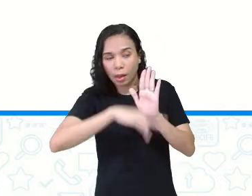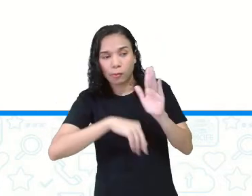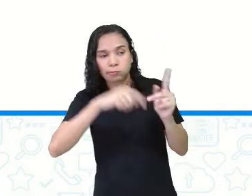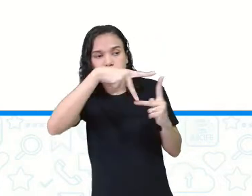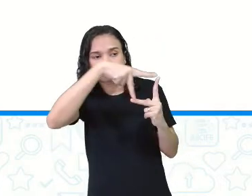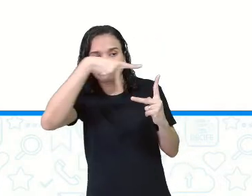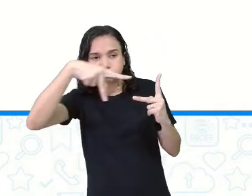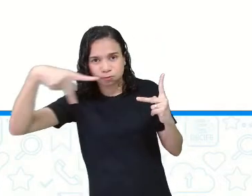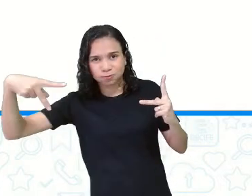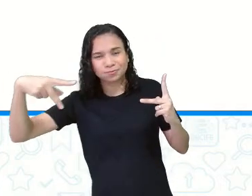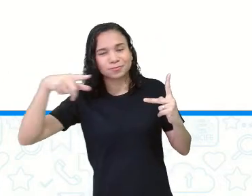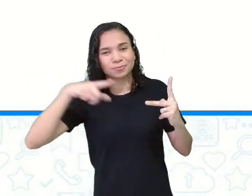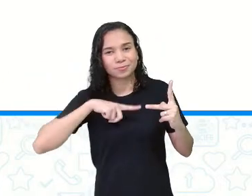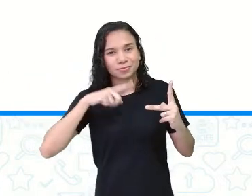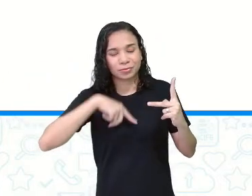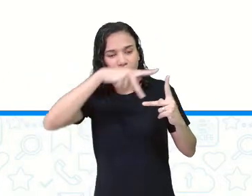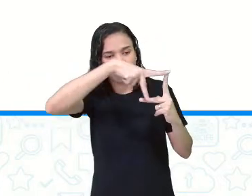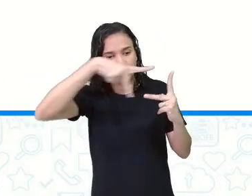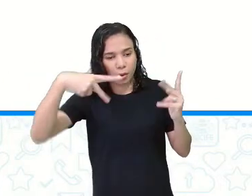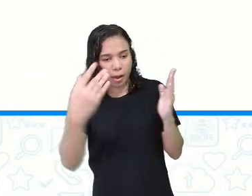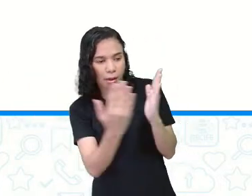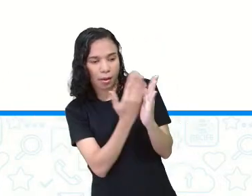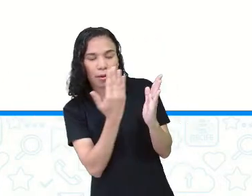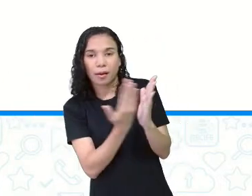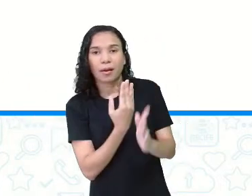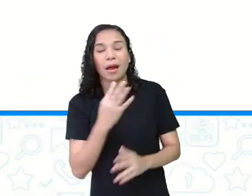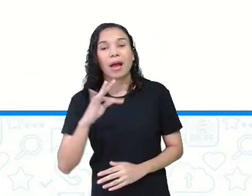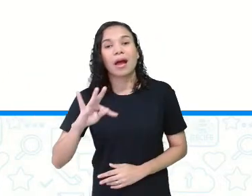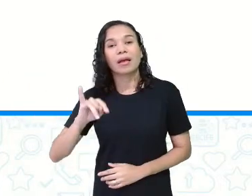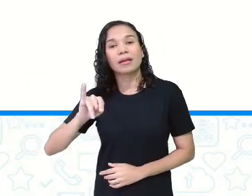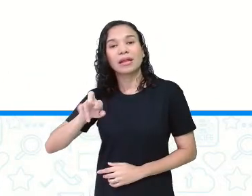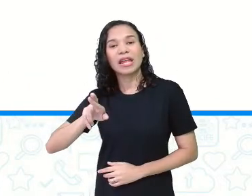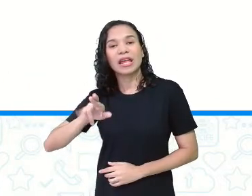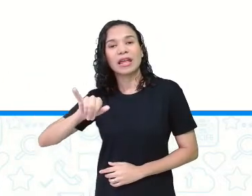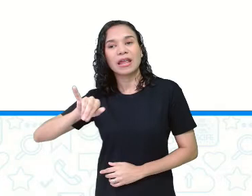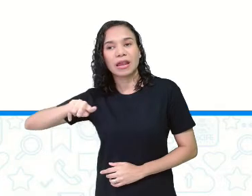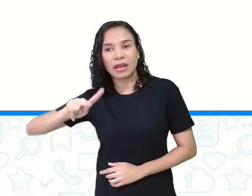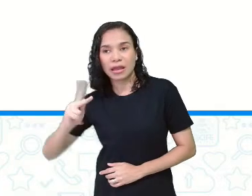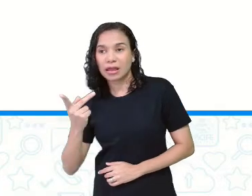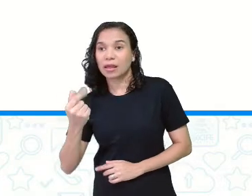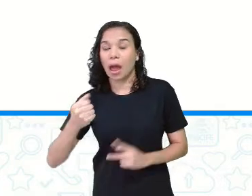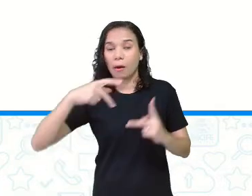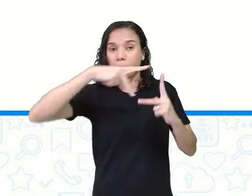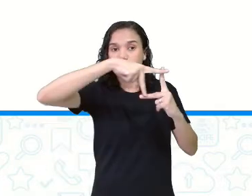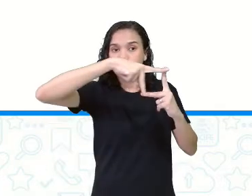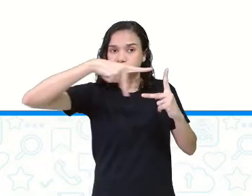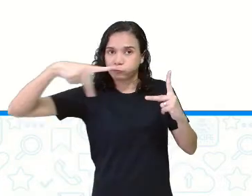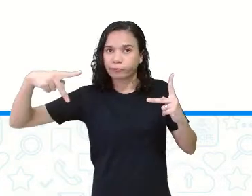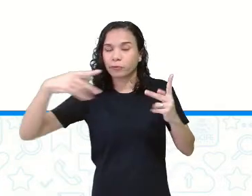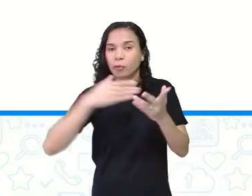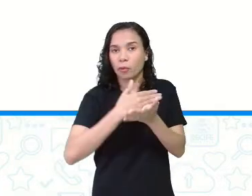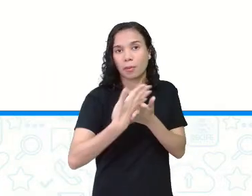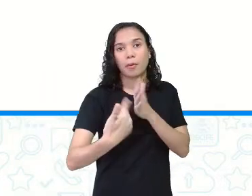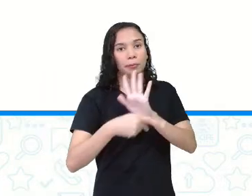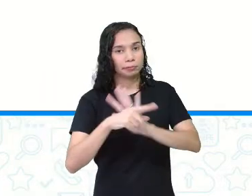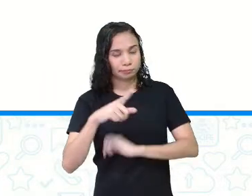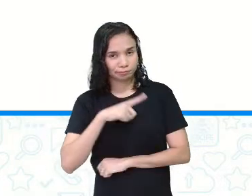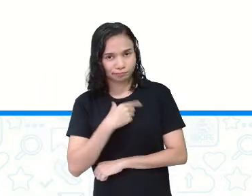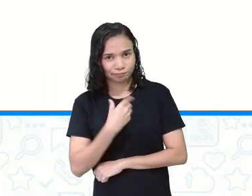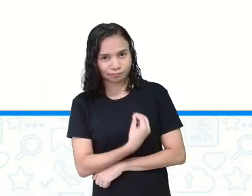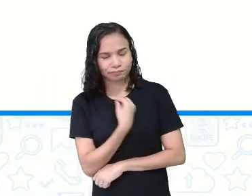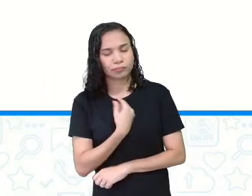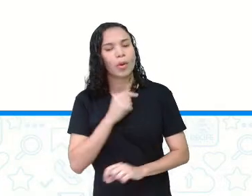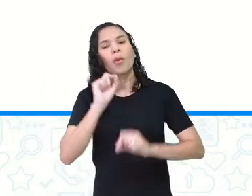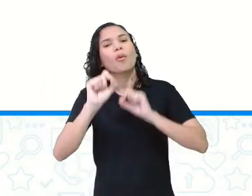A gente tem a história em quadrinho, então a tirinha, ela surgiu da história em quadrinho, ela partiu da história em quadrinho.